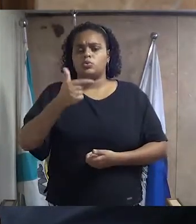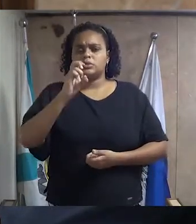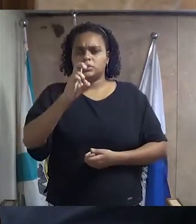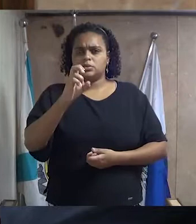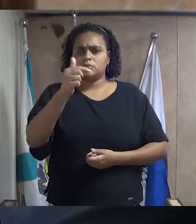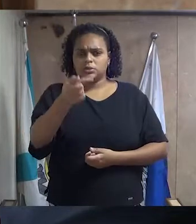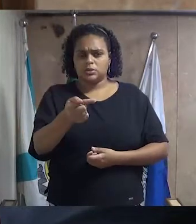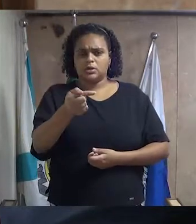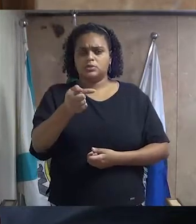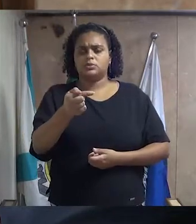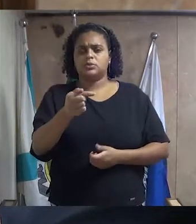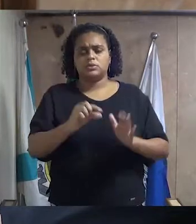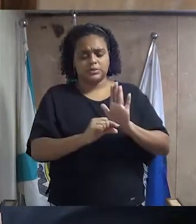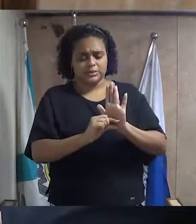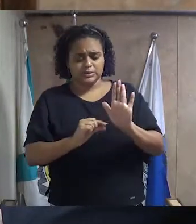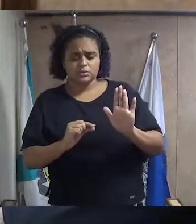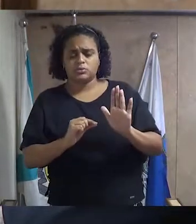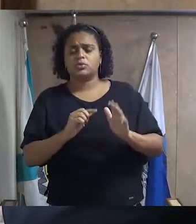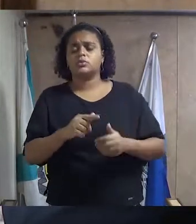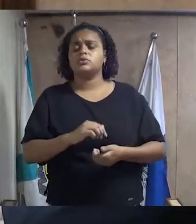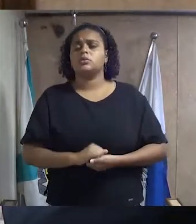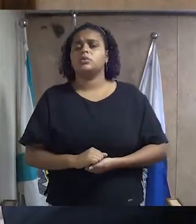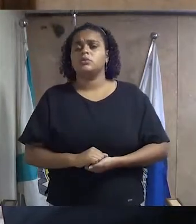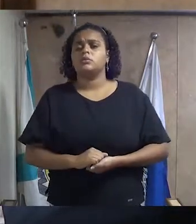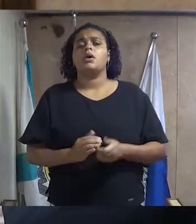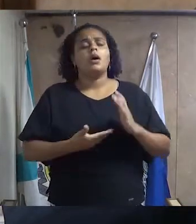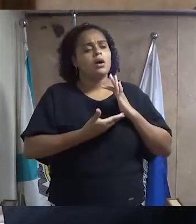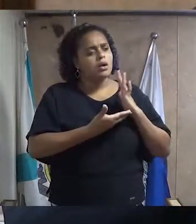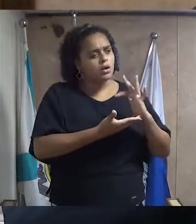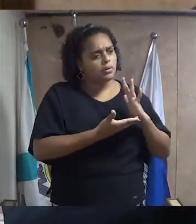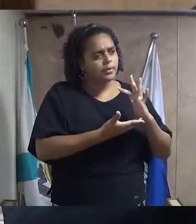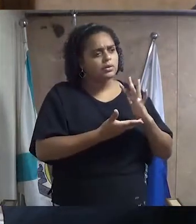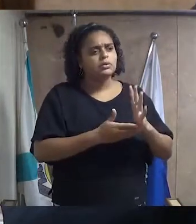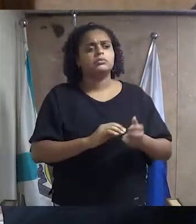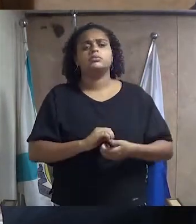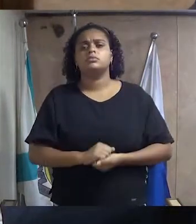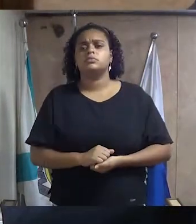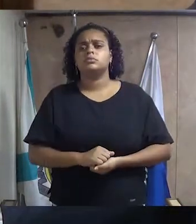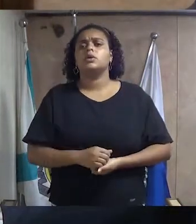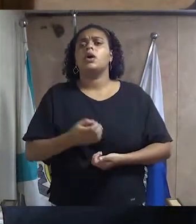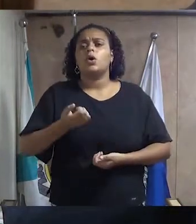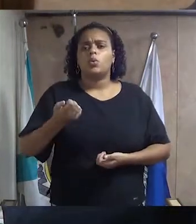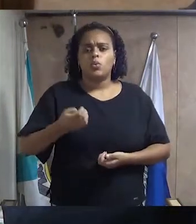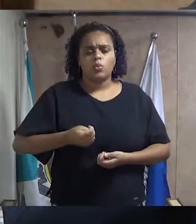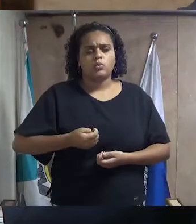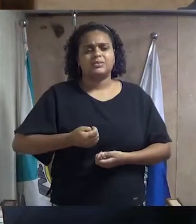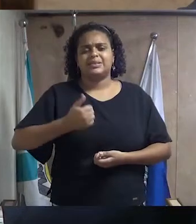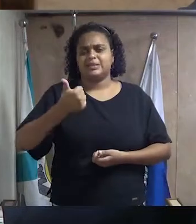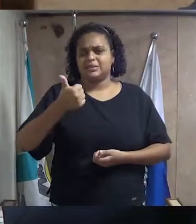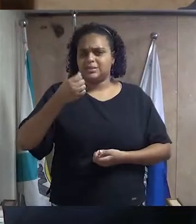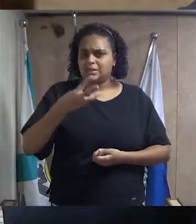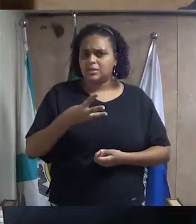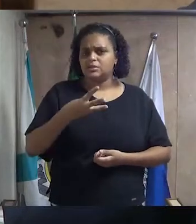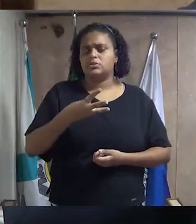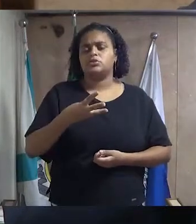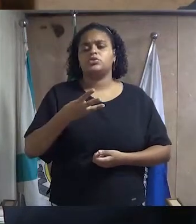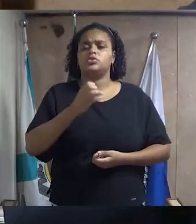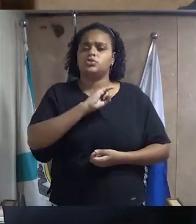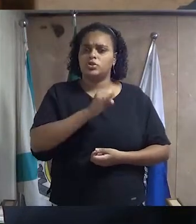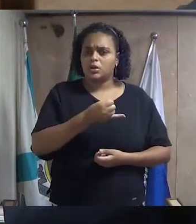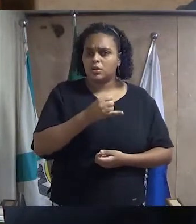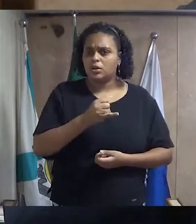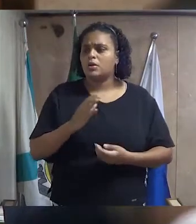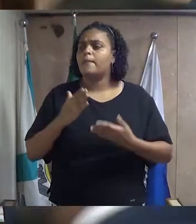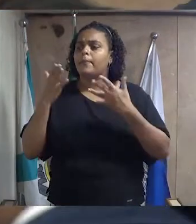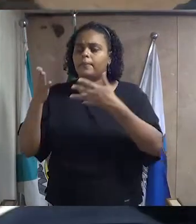com o artigo 257, inciso 2, do Regimento Interno da Câmara dos Povos dos Caxias, a contar de 13